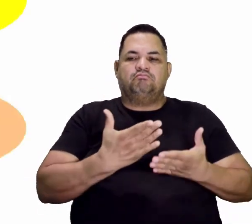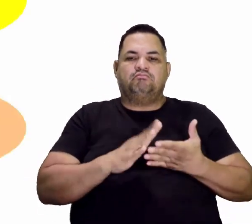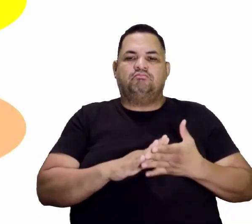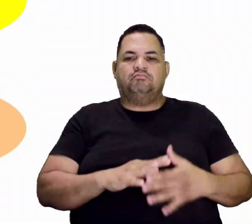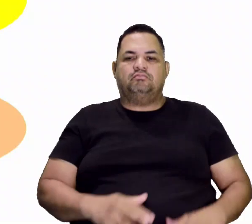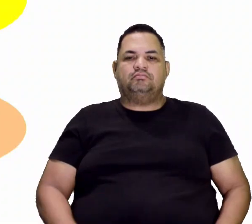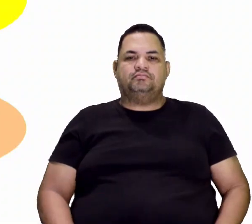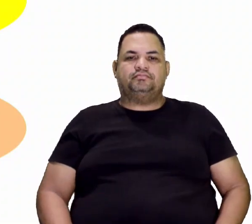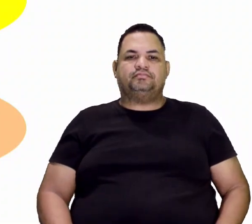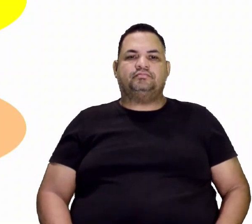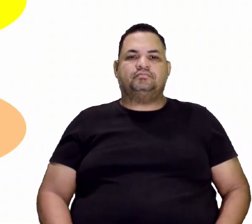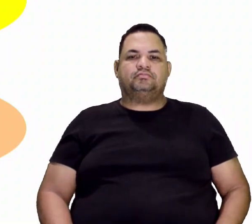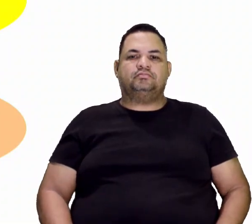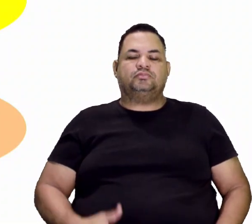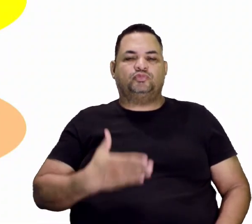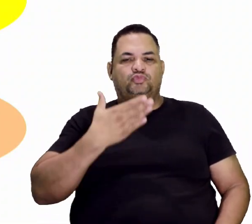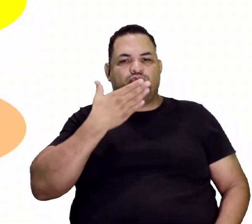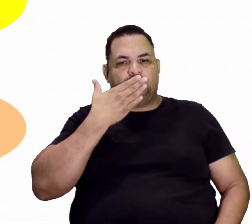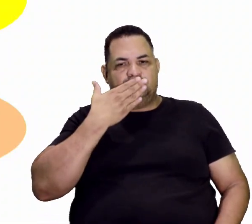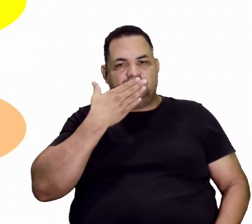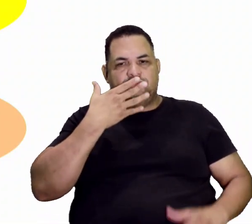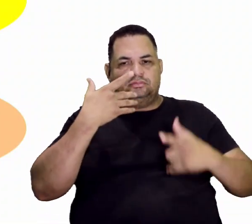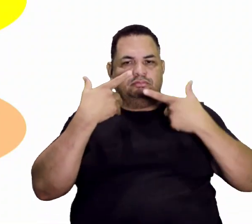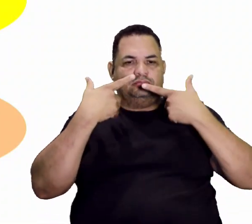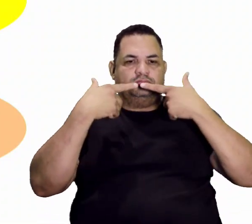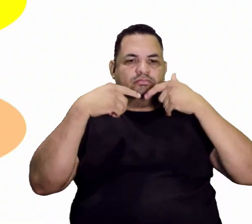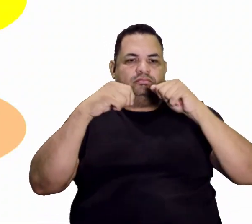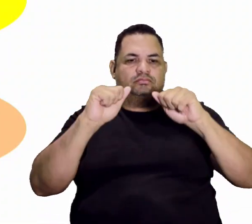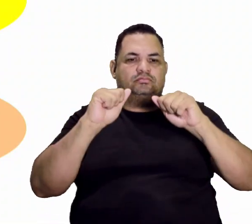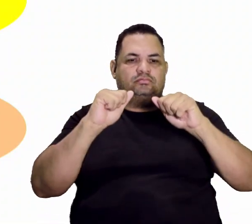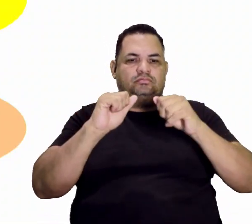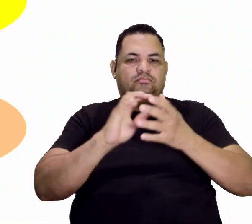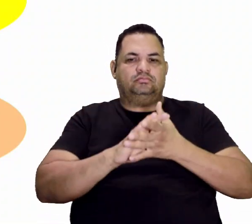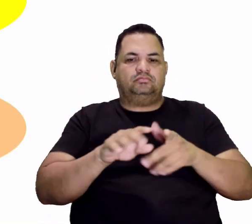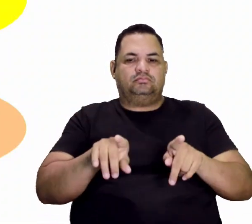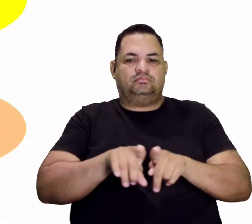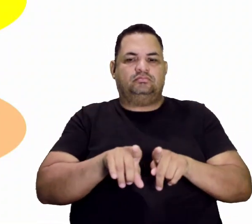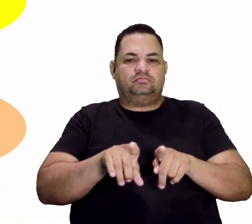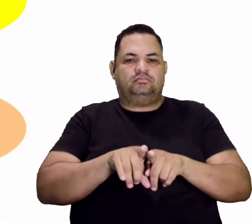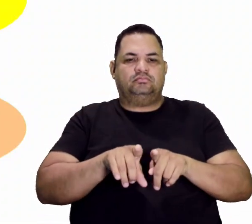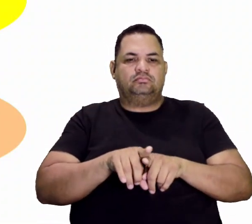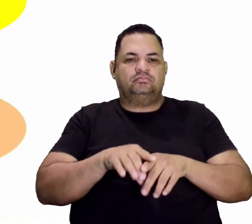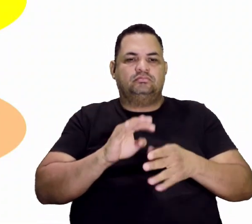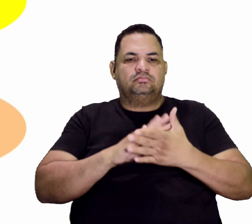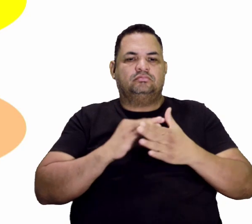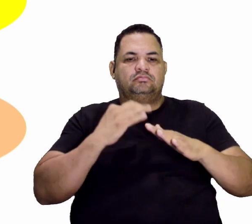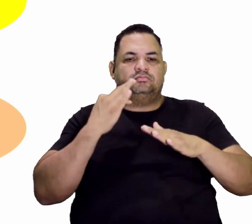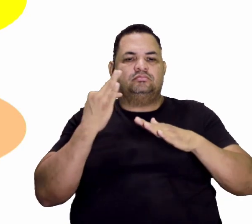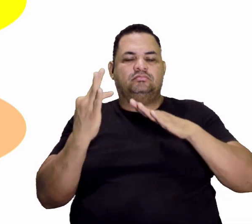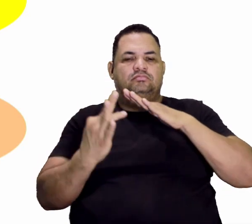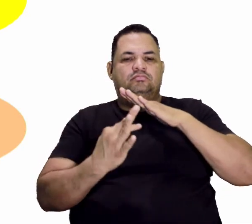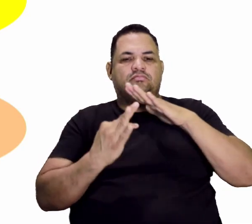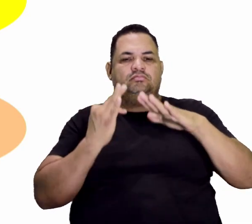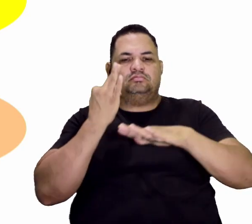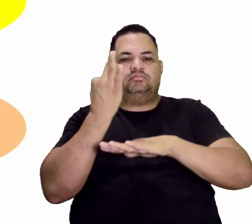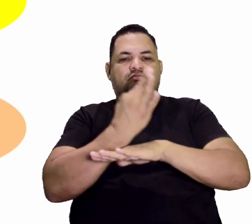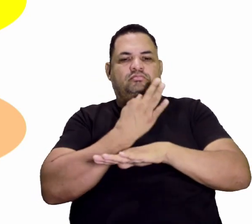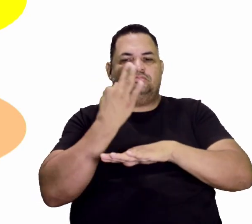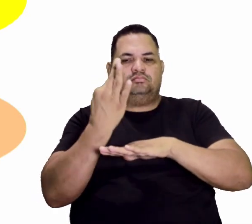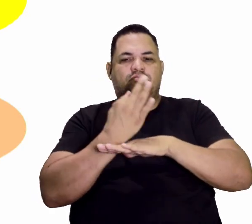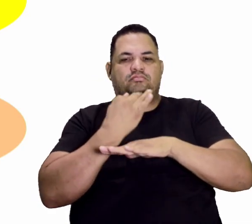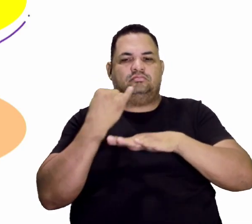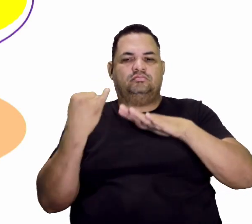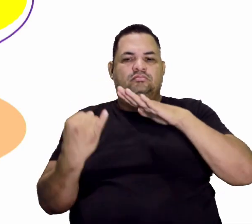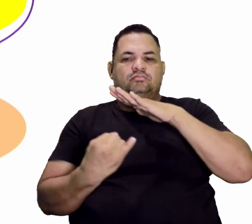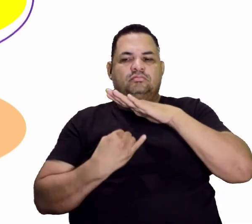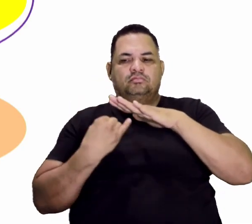Algo para quem. Agora, os tipos de linguagem, gente, olha só. Temos a linguagem formal, né? E